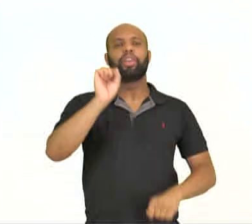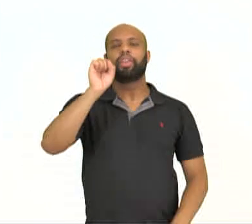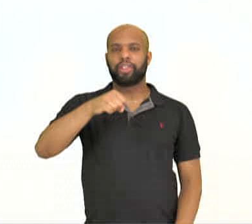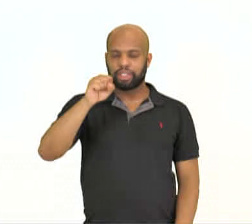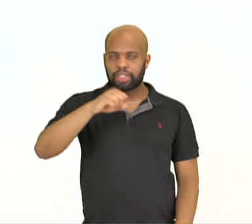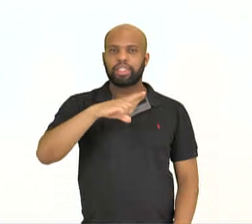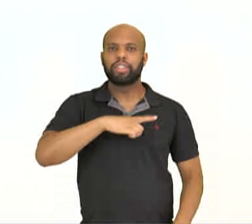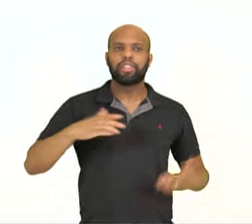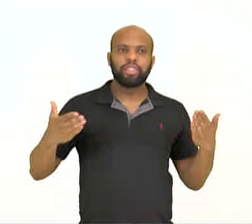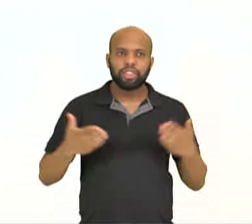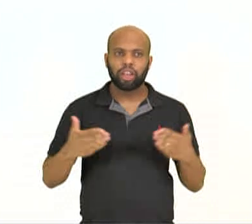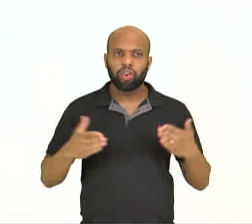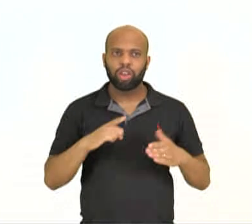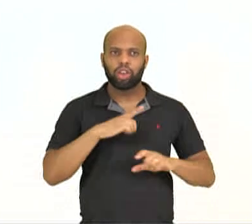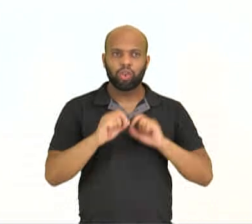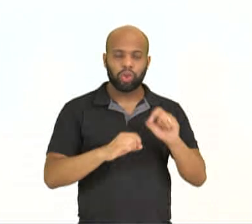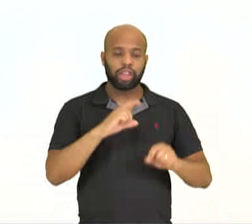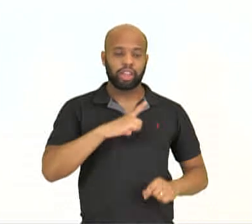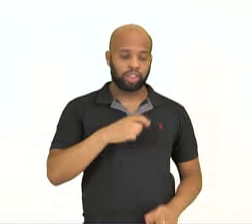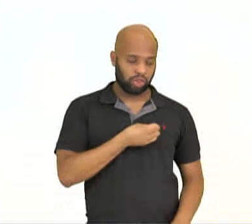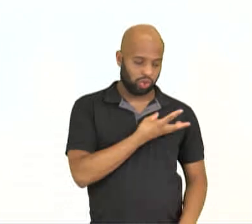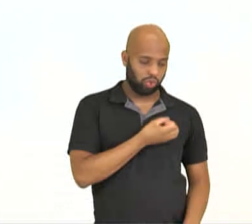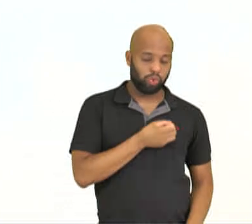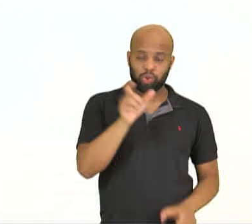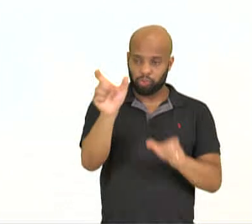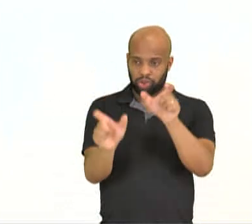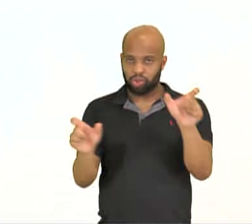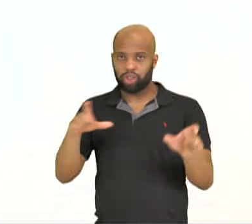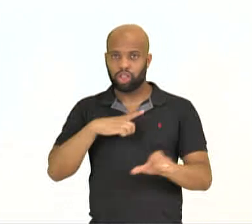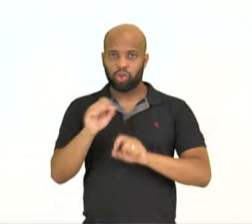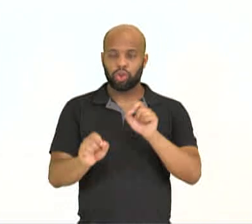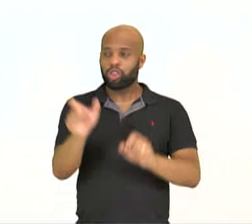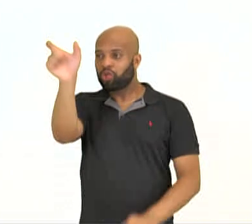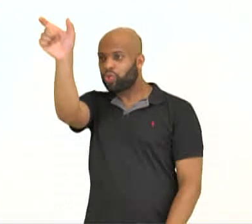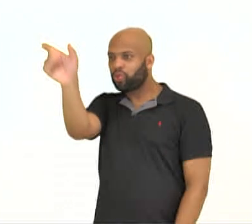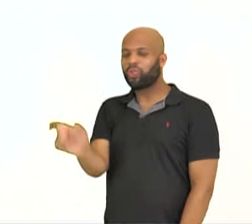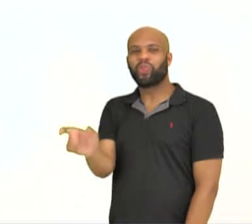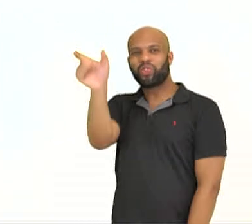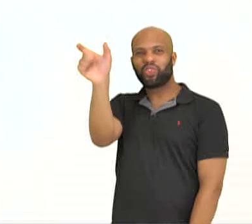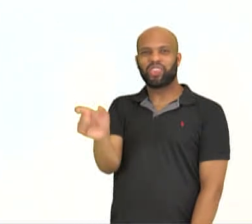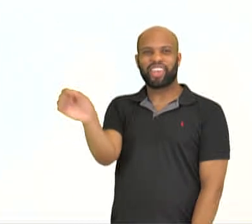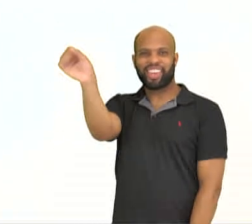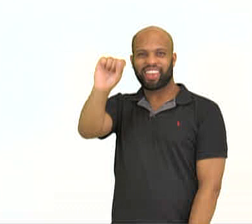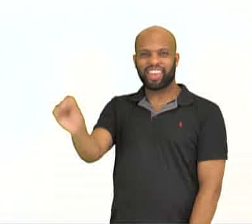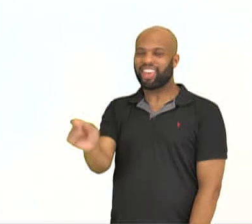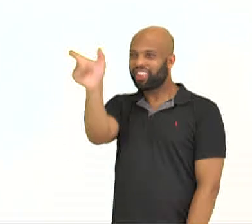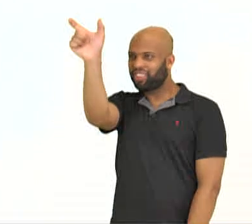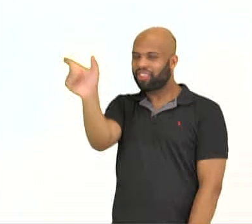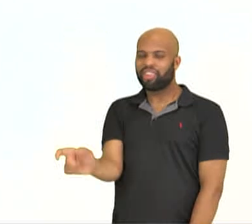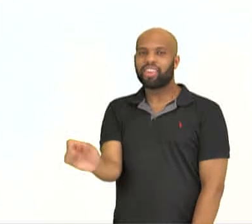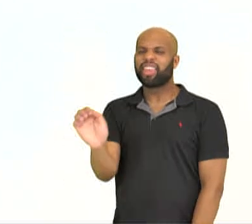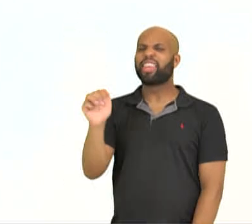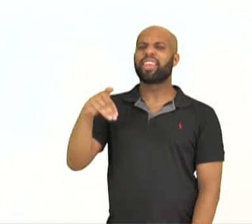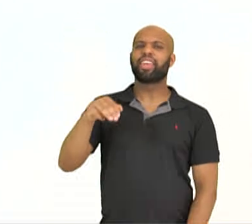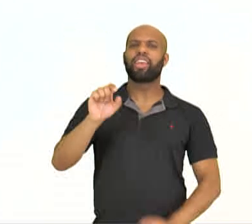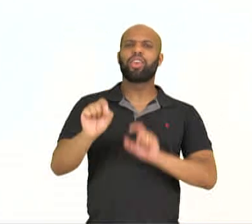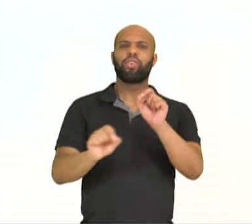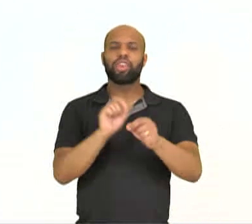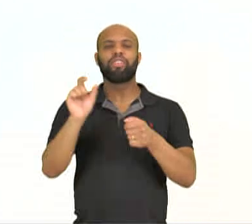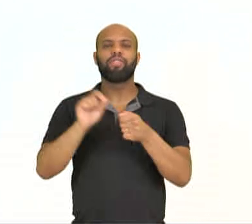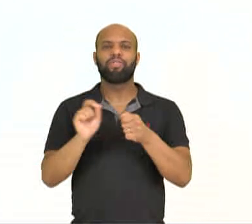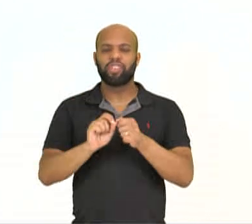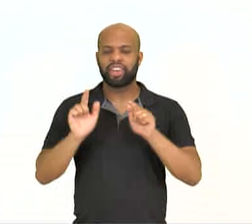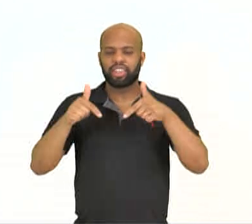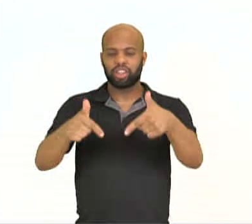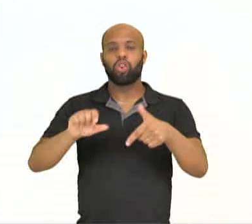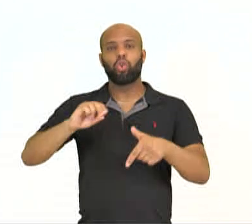tenho aqui, é a concordância em número e pessoa entre sujeito. Sujeito, o que é? Quem pratica, né? Ou quem